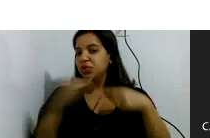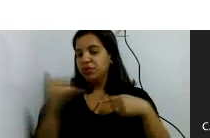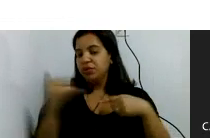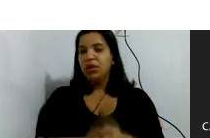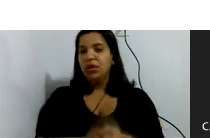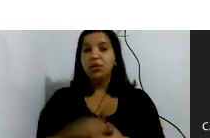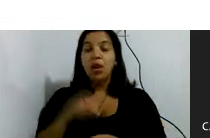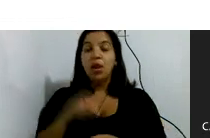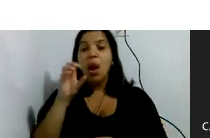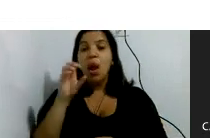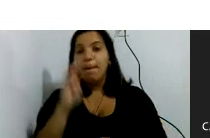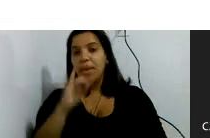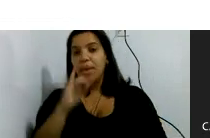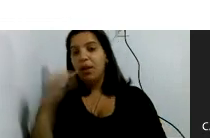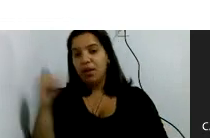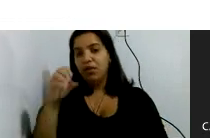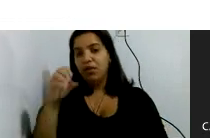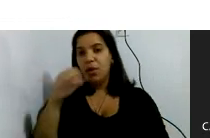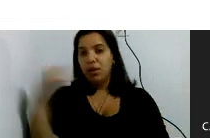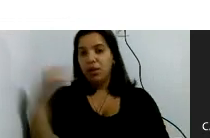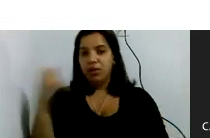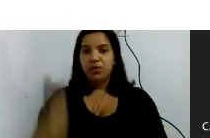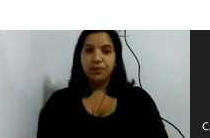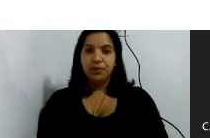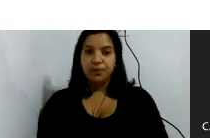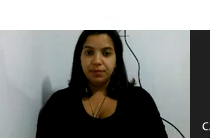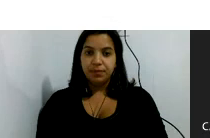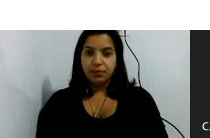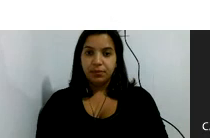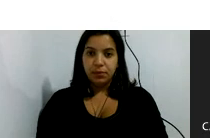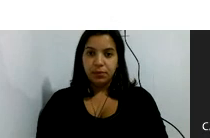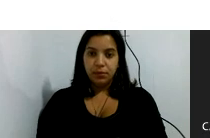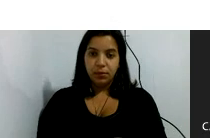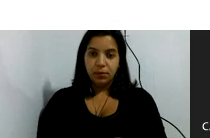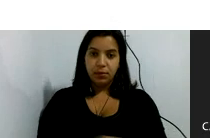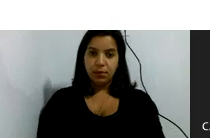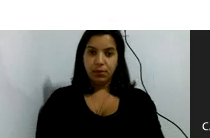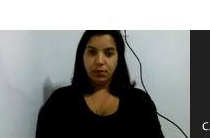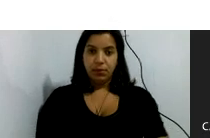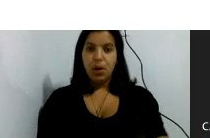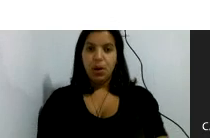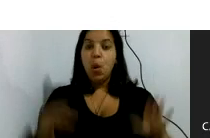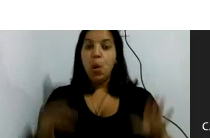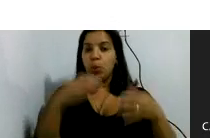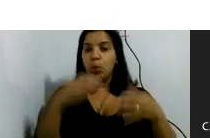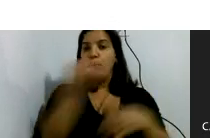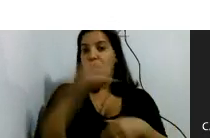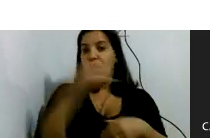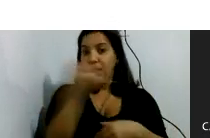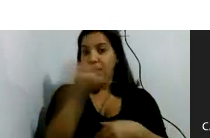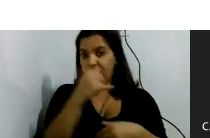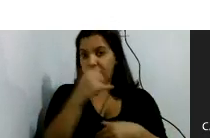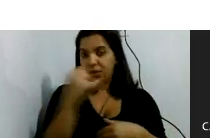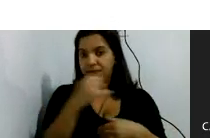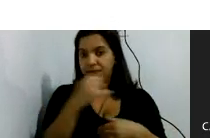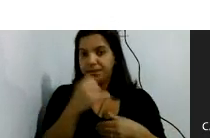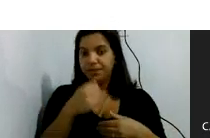pode receber do B e do O negativo. Então, sempre quando a gente tem grupo negativo, a